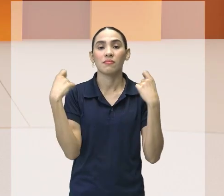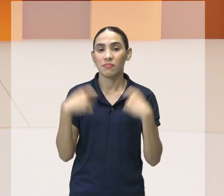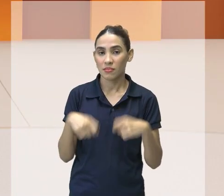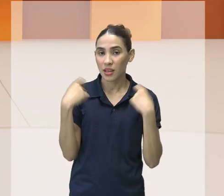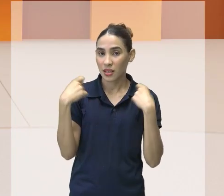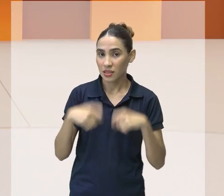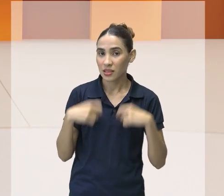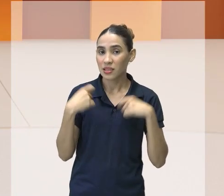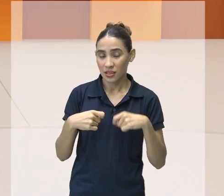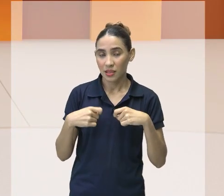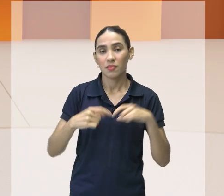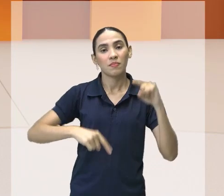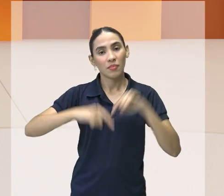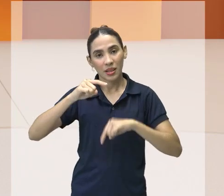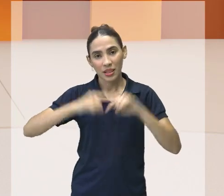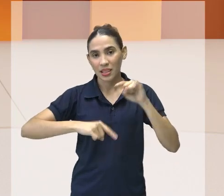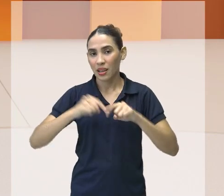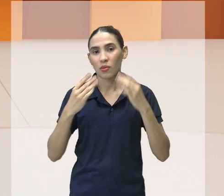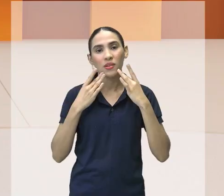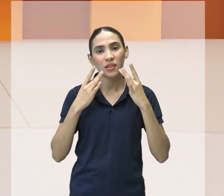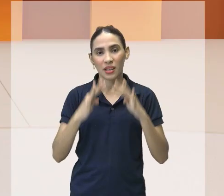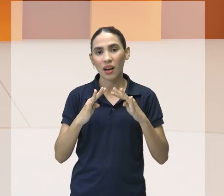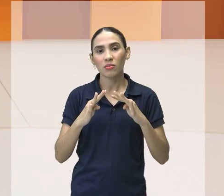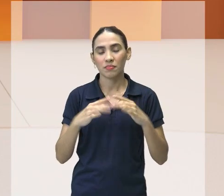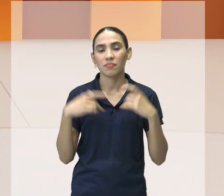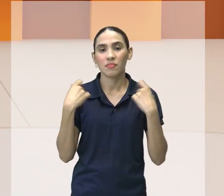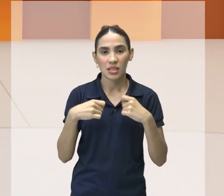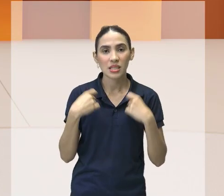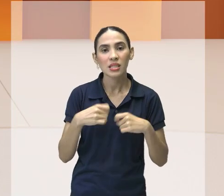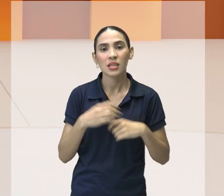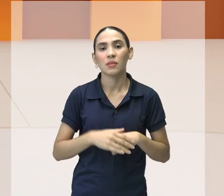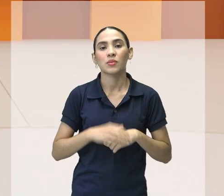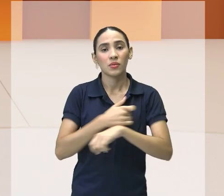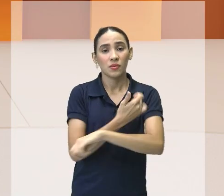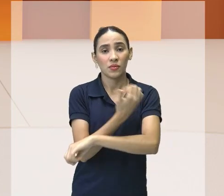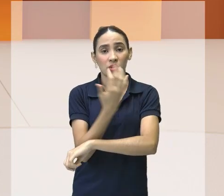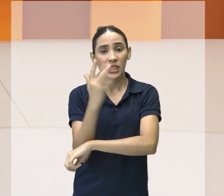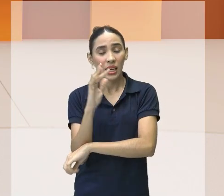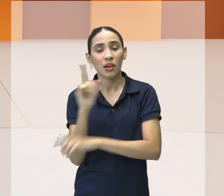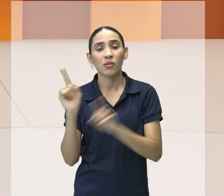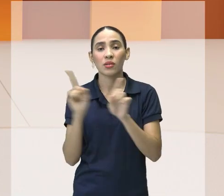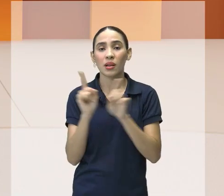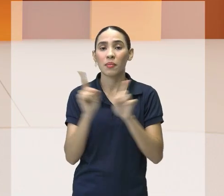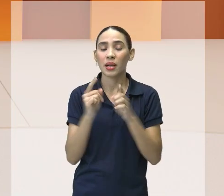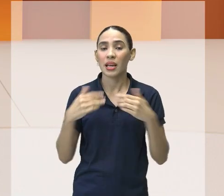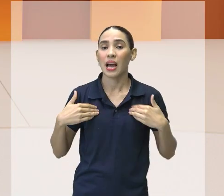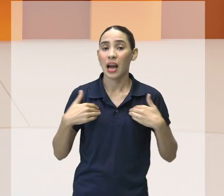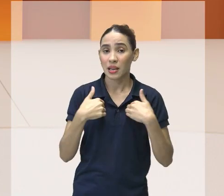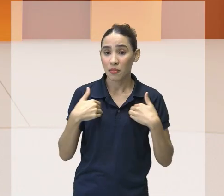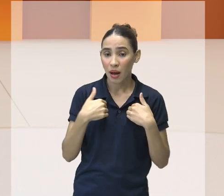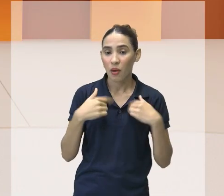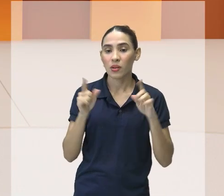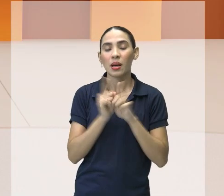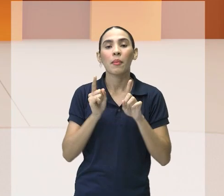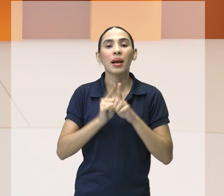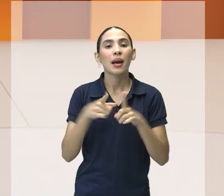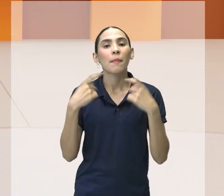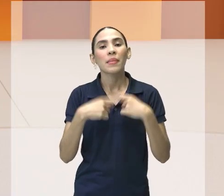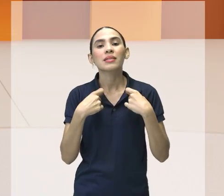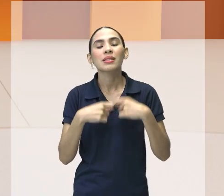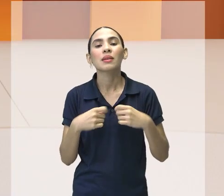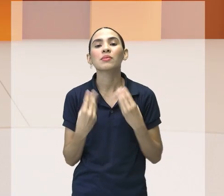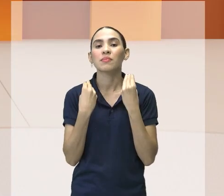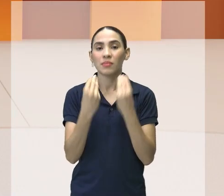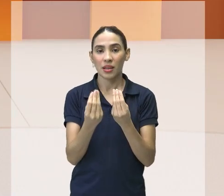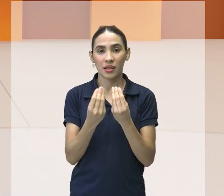necessitamos desses recursos minerais, desses recursos vegetais e desses recursos animais. Precisamos